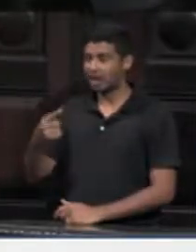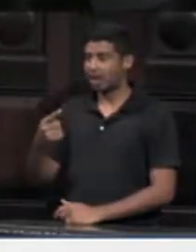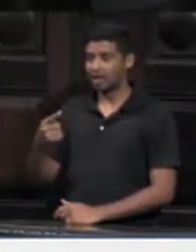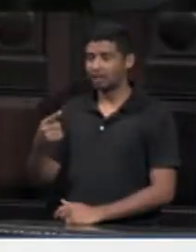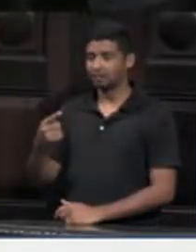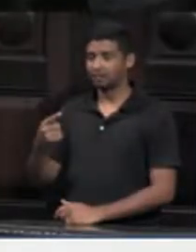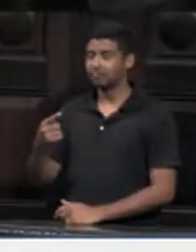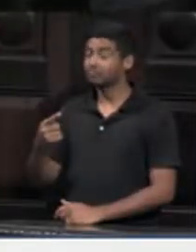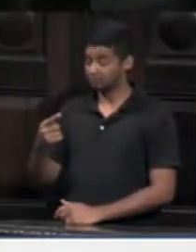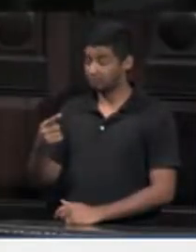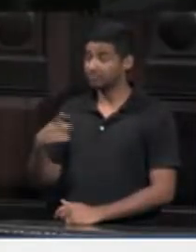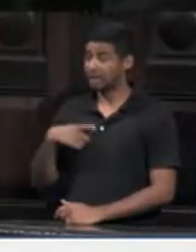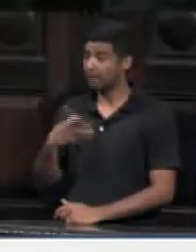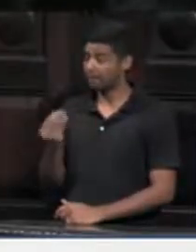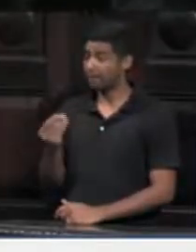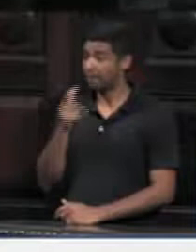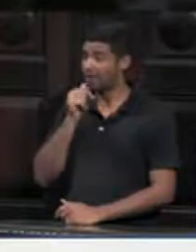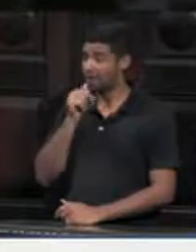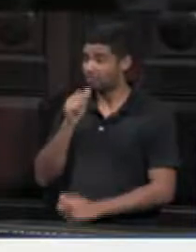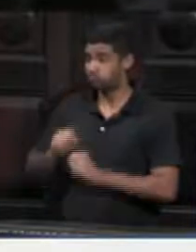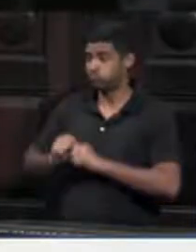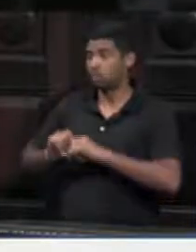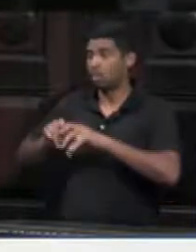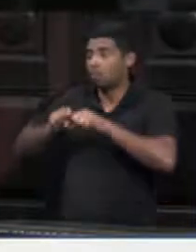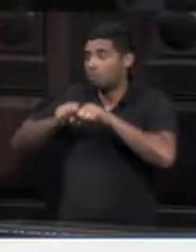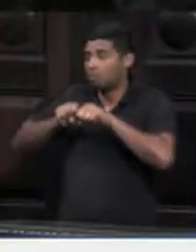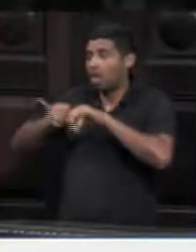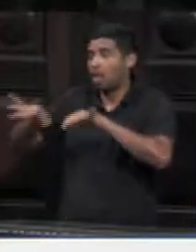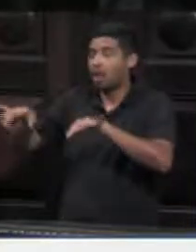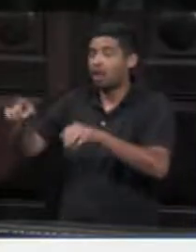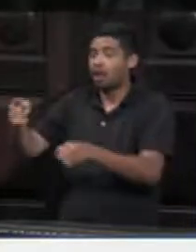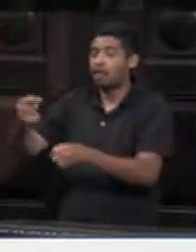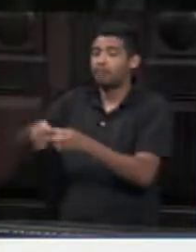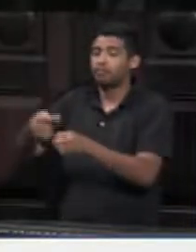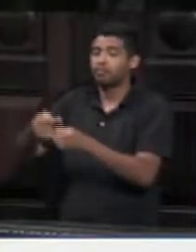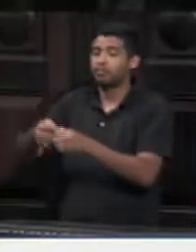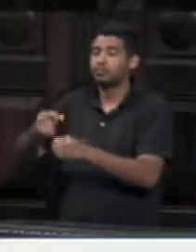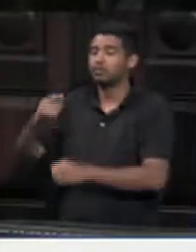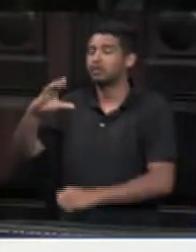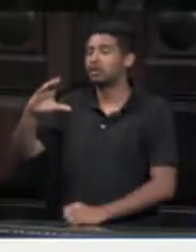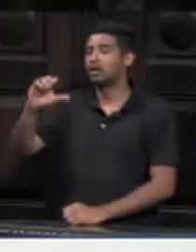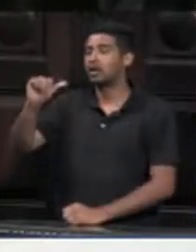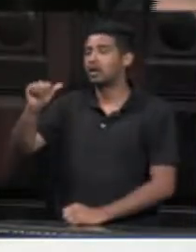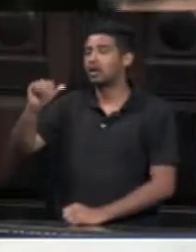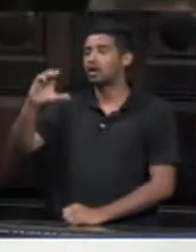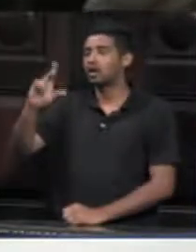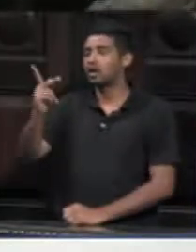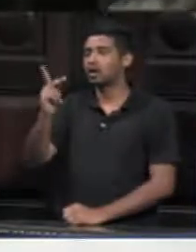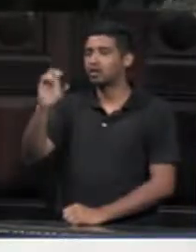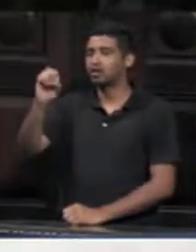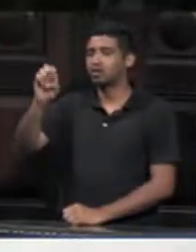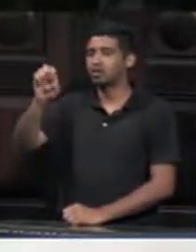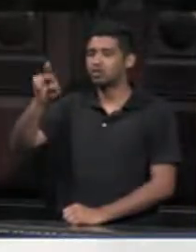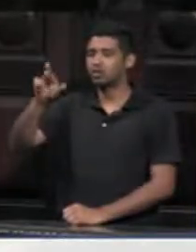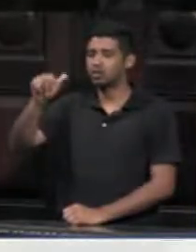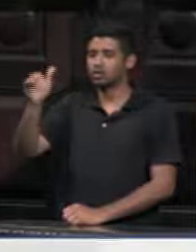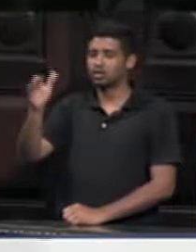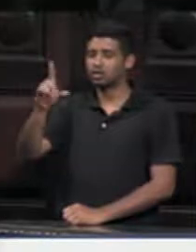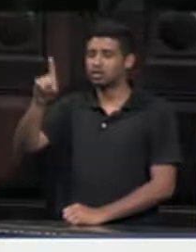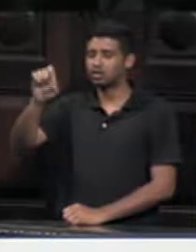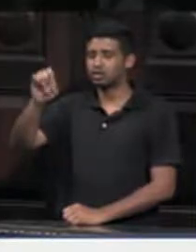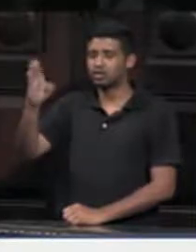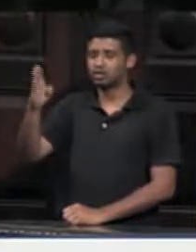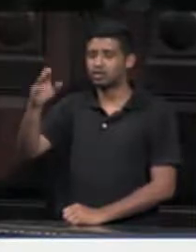profundamente produtora no município de Cachoeira de Macacu, no município